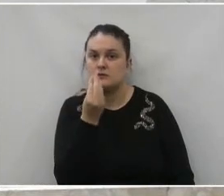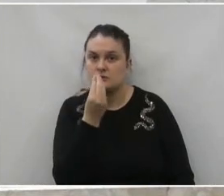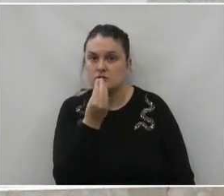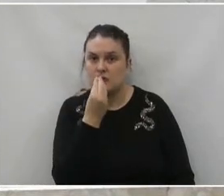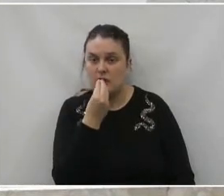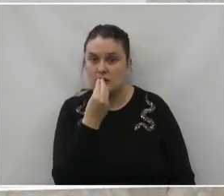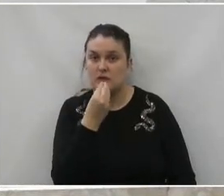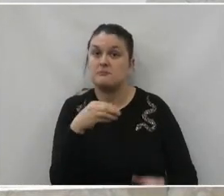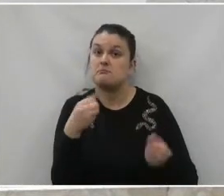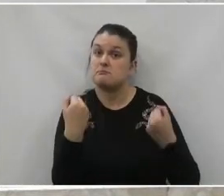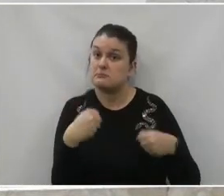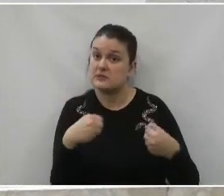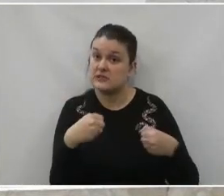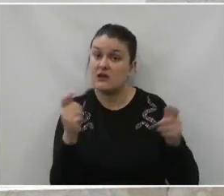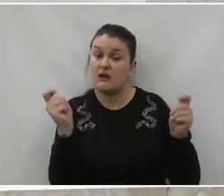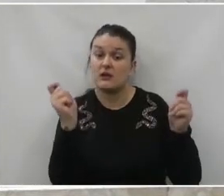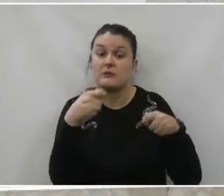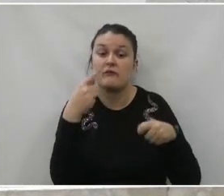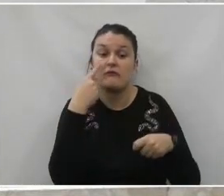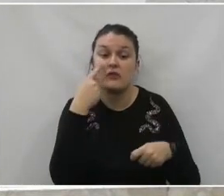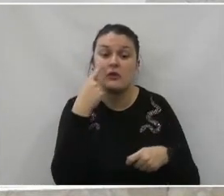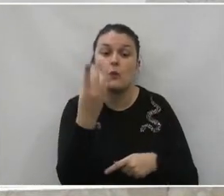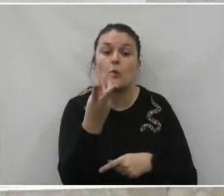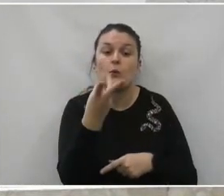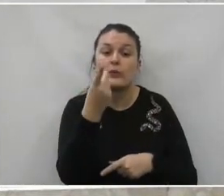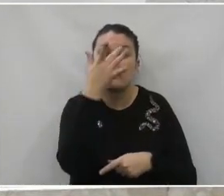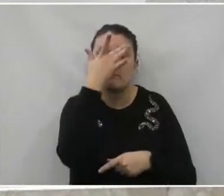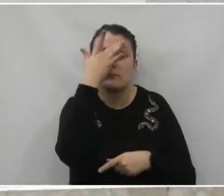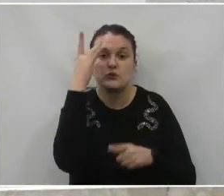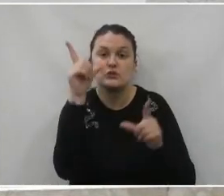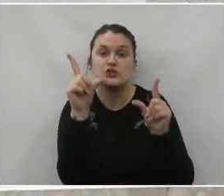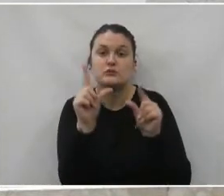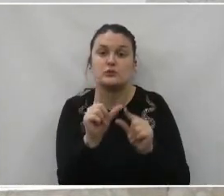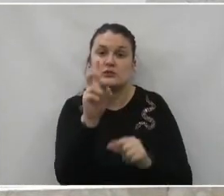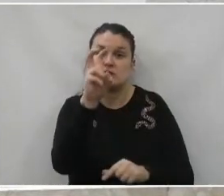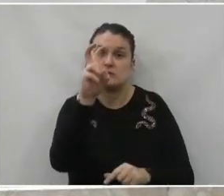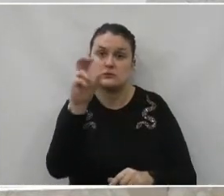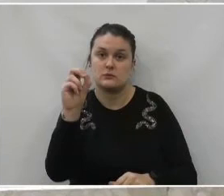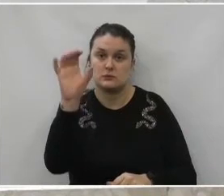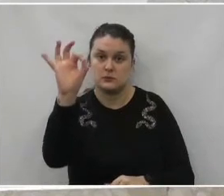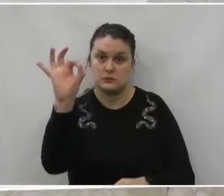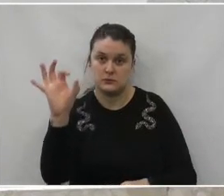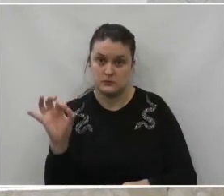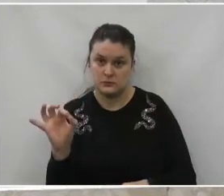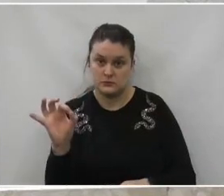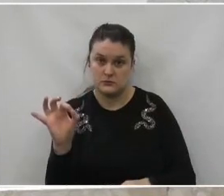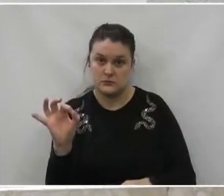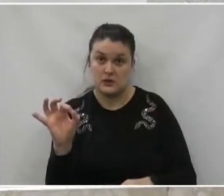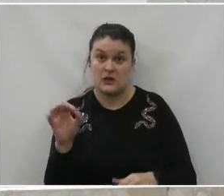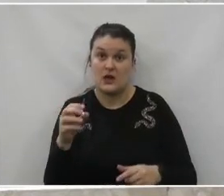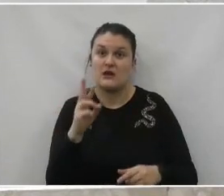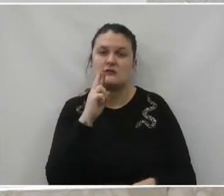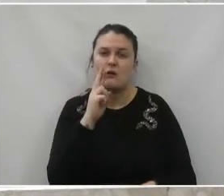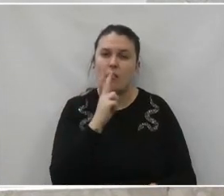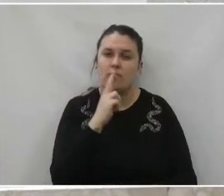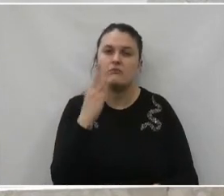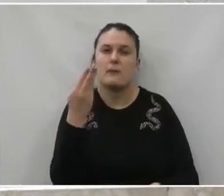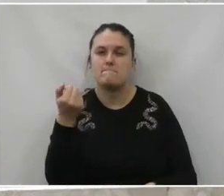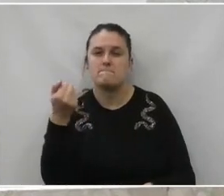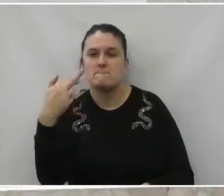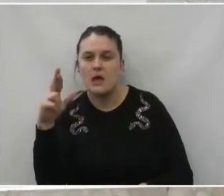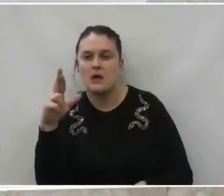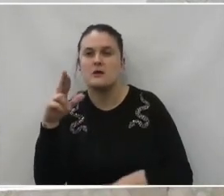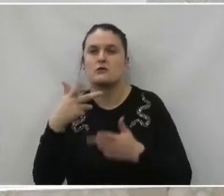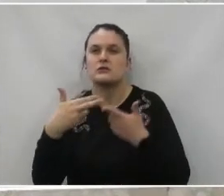similares deverão ter sua capacidade de lotação máxima diminuída em 50%, devendo os estabelecimentos colocarem